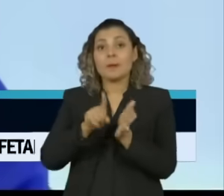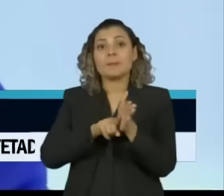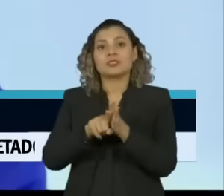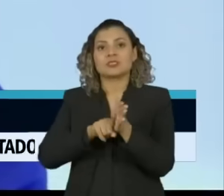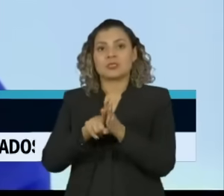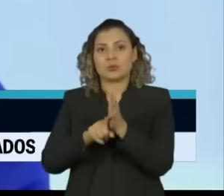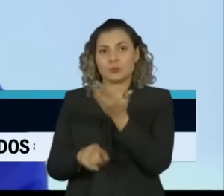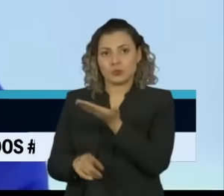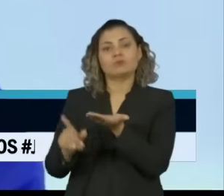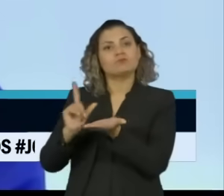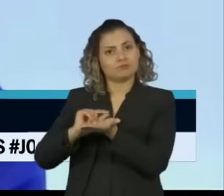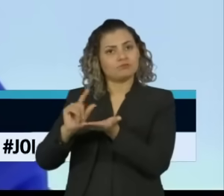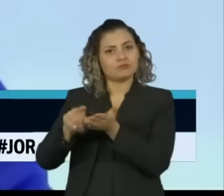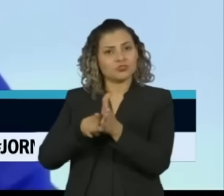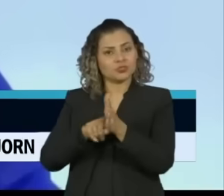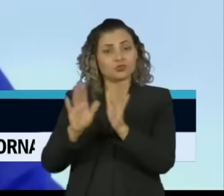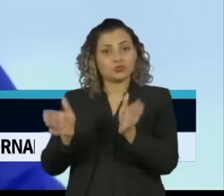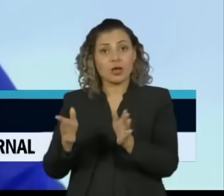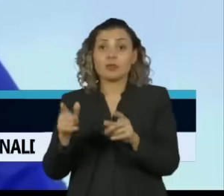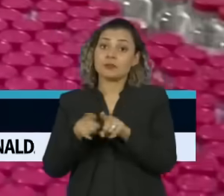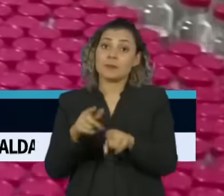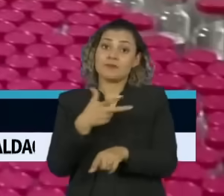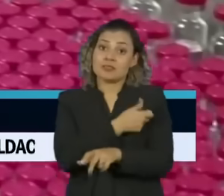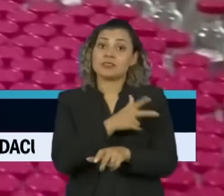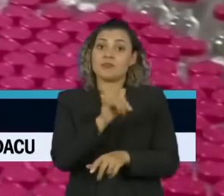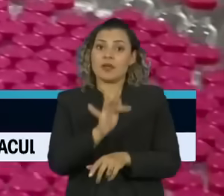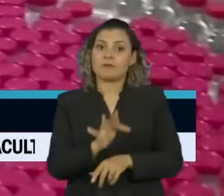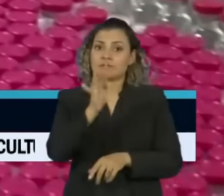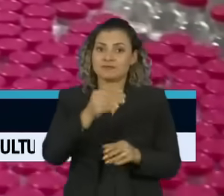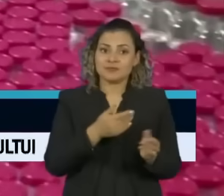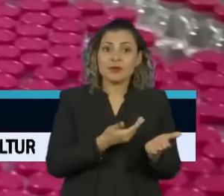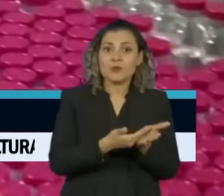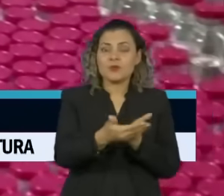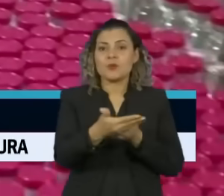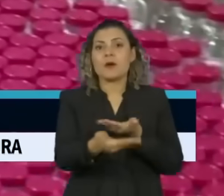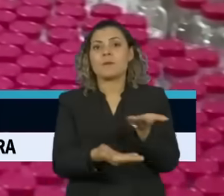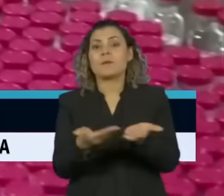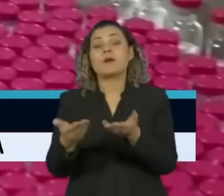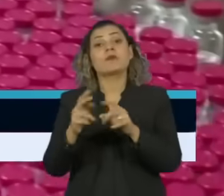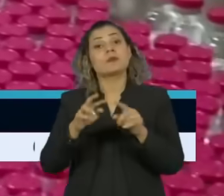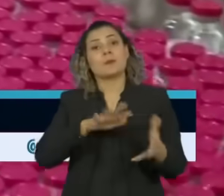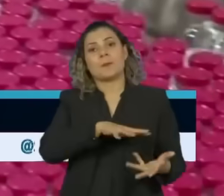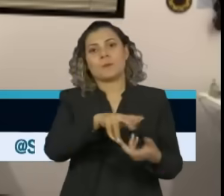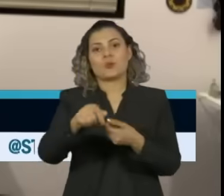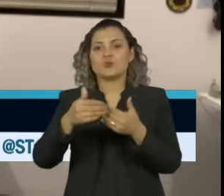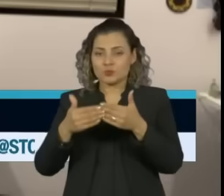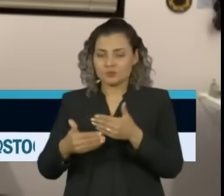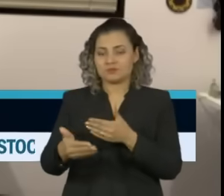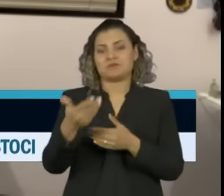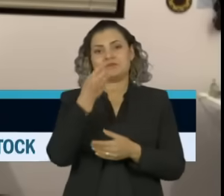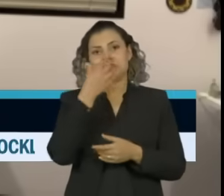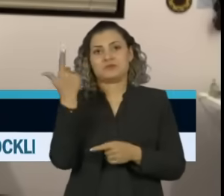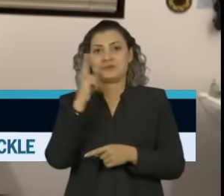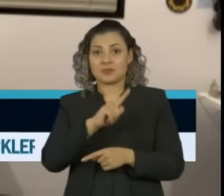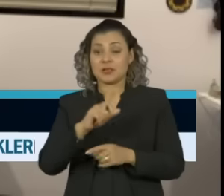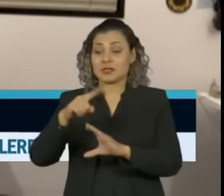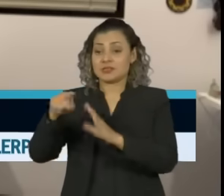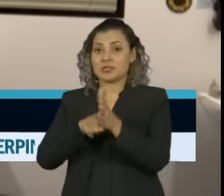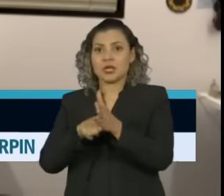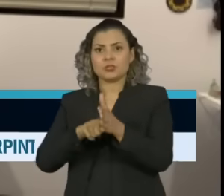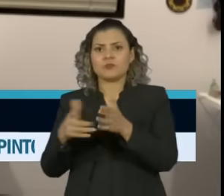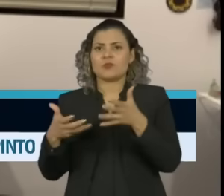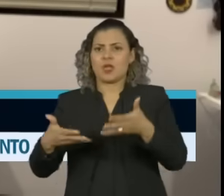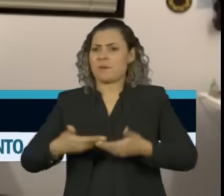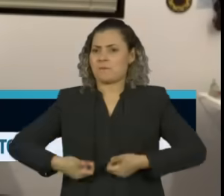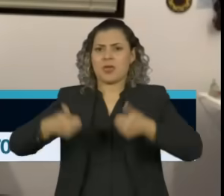pesquisador. Outras, como uma vacina, ainda virão. E muitas vão ser úteis para o mundo pós-pandemia. A ciência está aqui para fazer o melhor